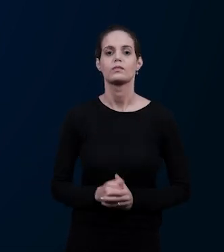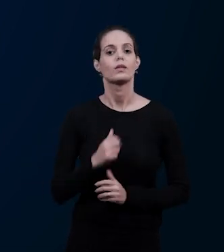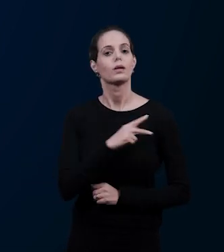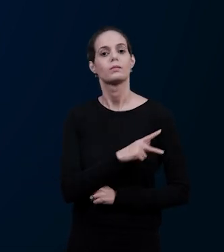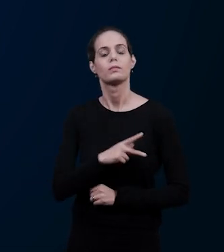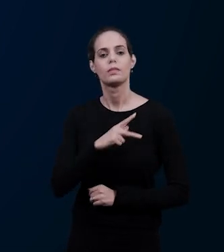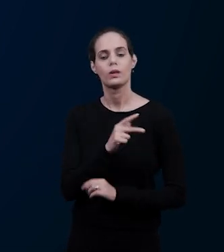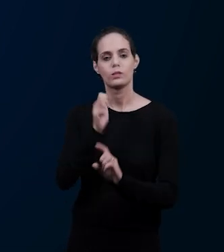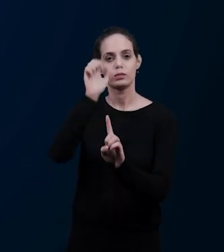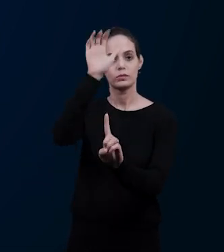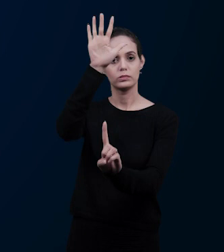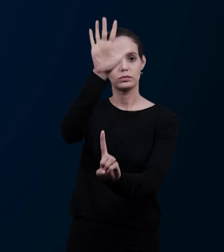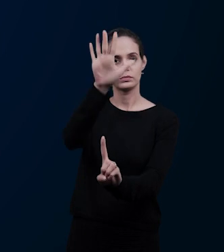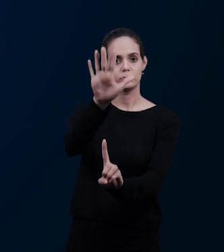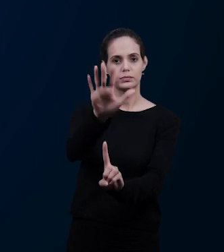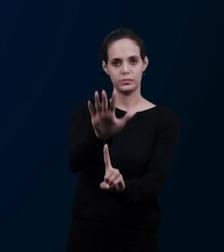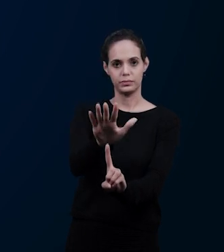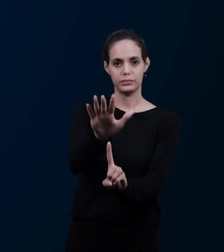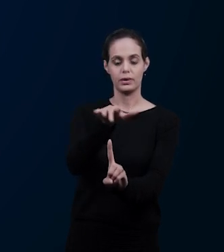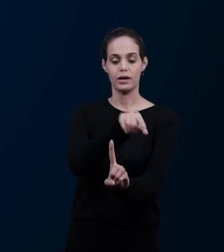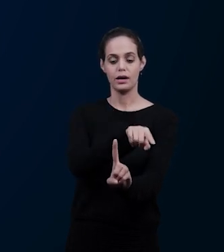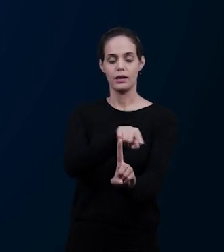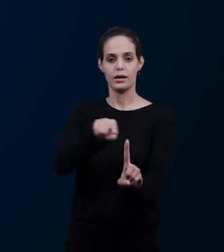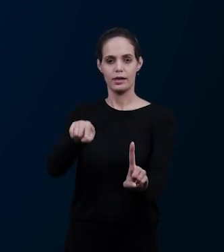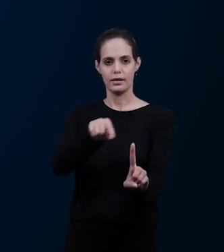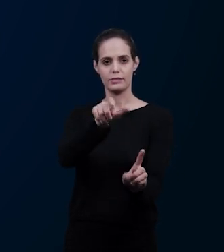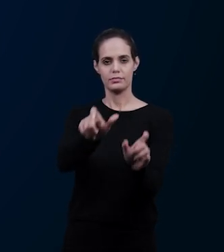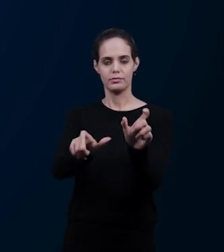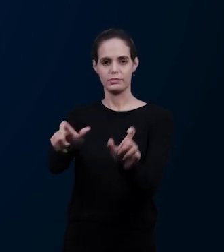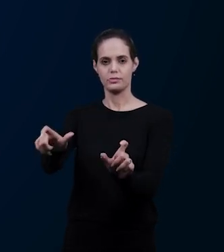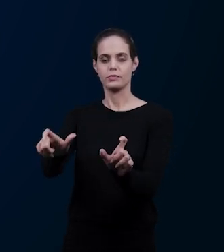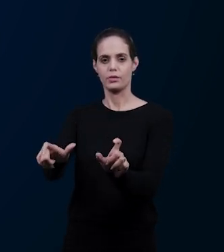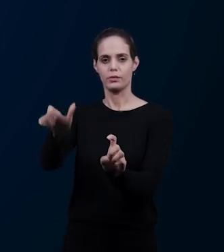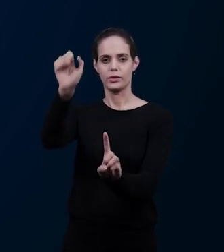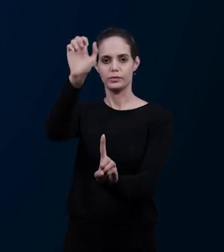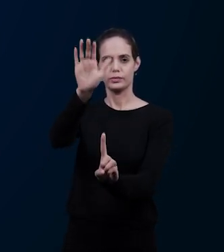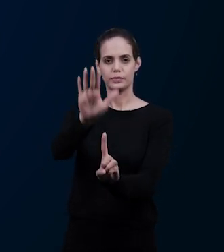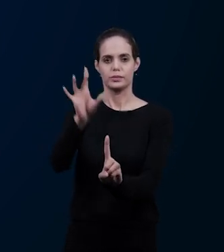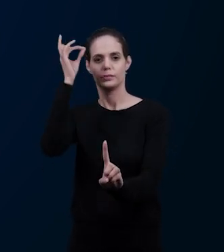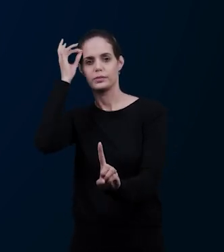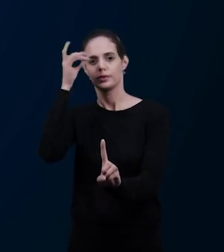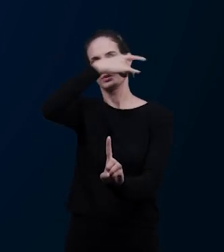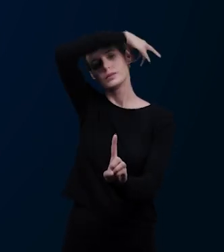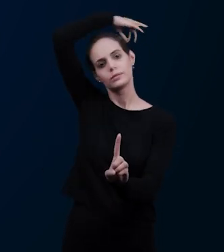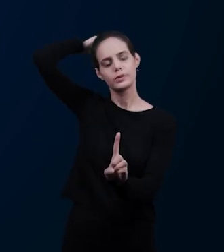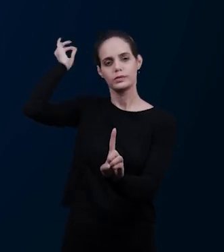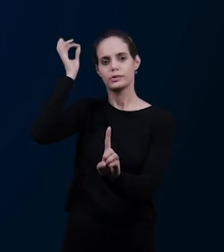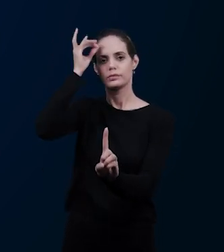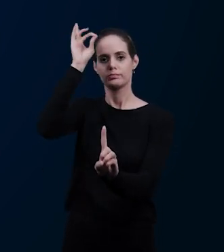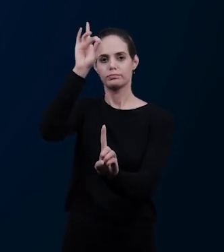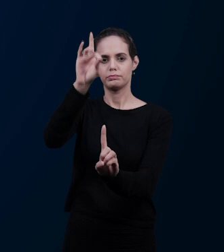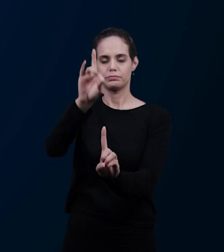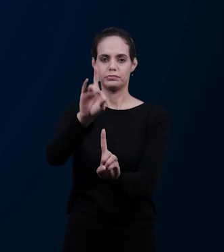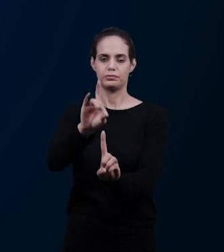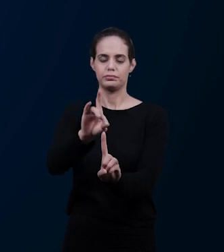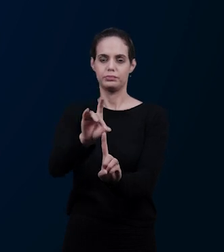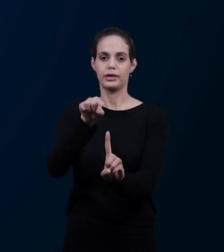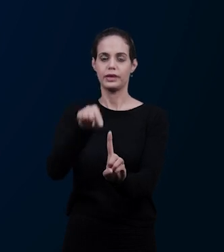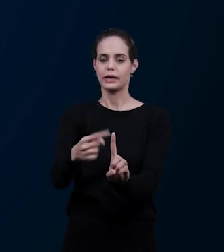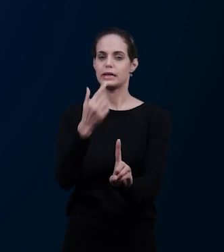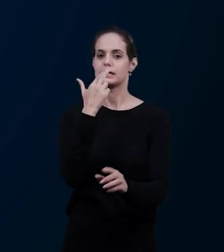impondo-lhes Paulo as mãos, veio sobre eles o Espírito Santo, e falavam línguas